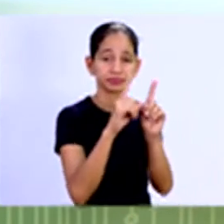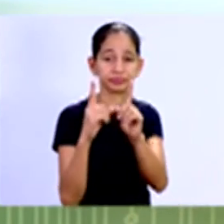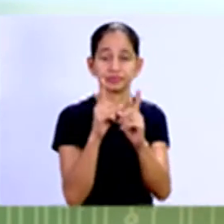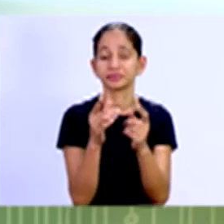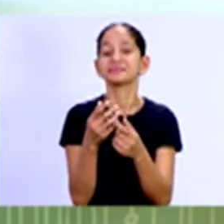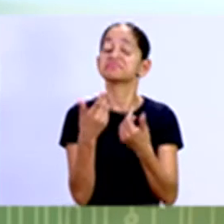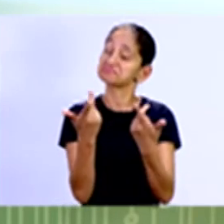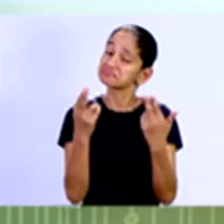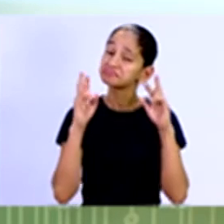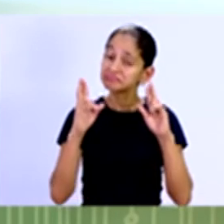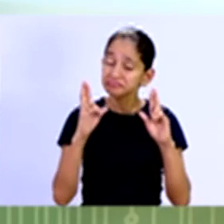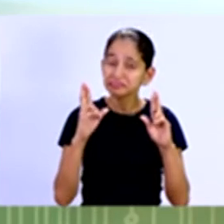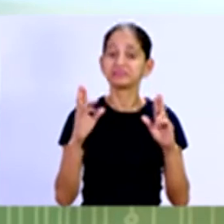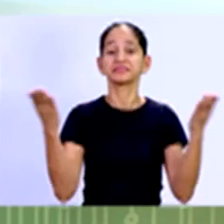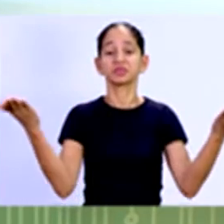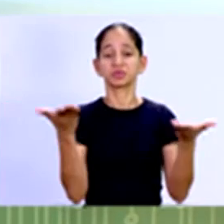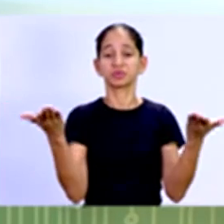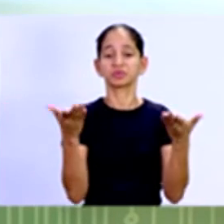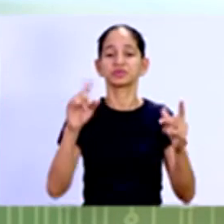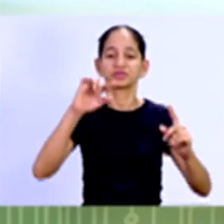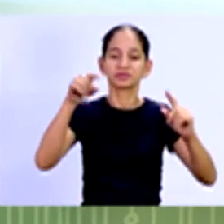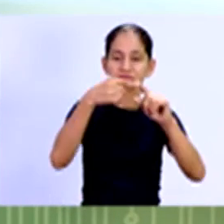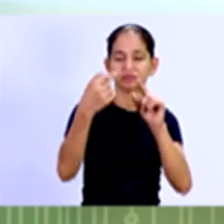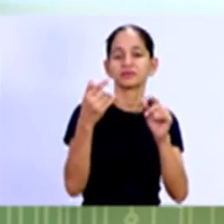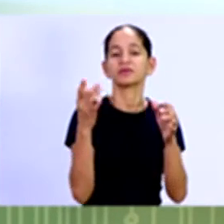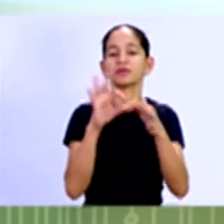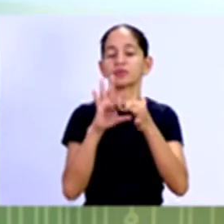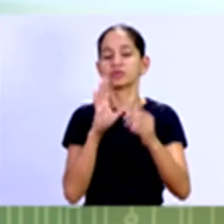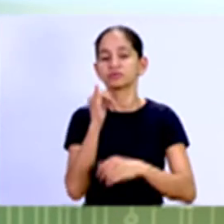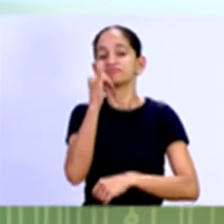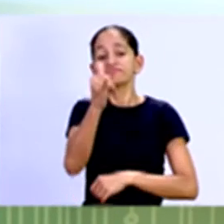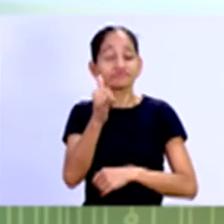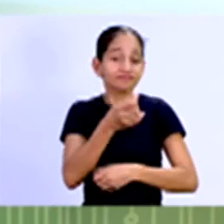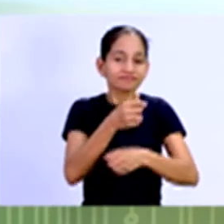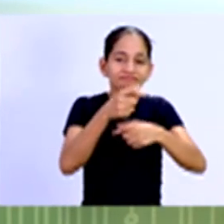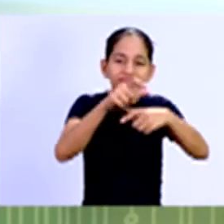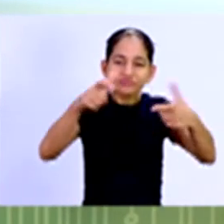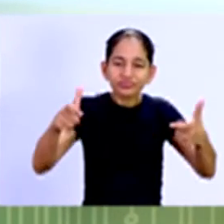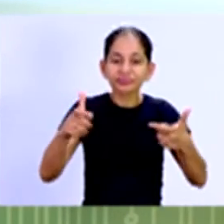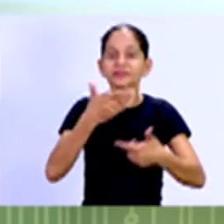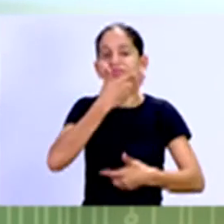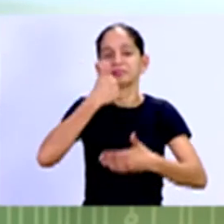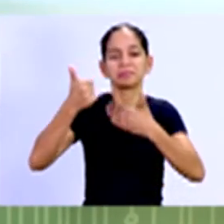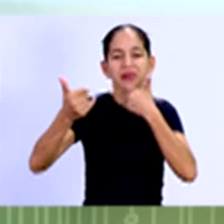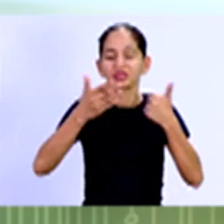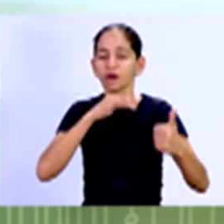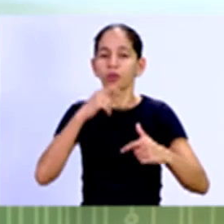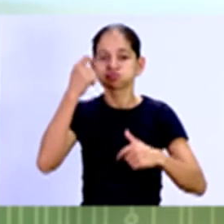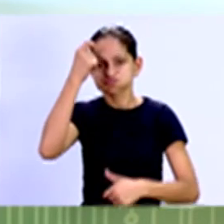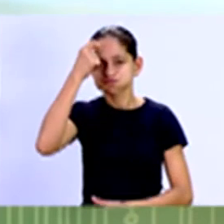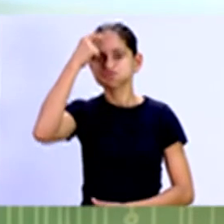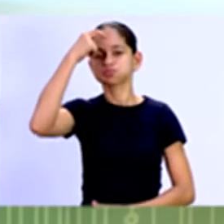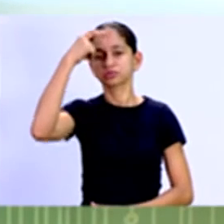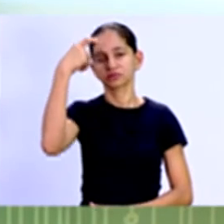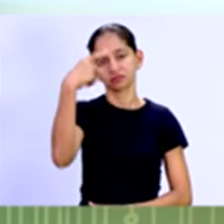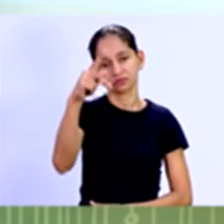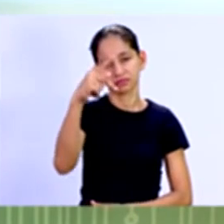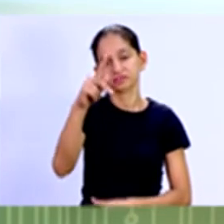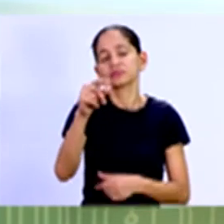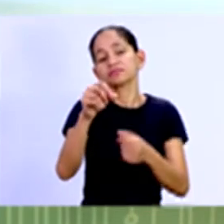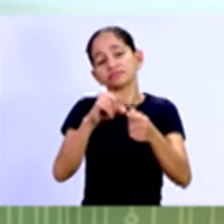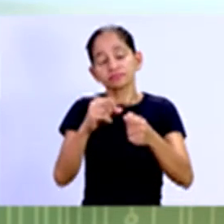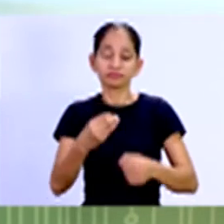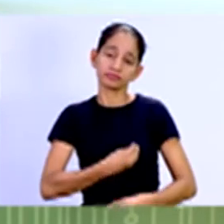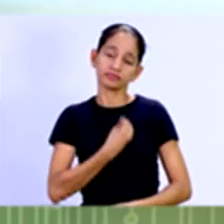espera que a mensagem de hoje, né, se ecoe aí no decorrer da vida profissional de vocês, a partir